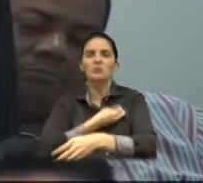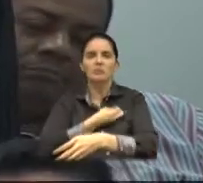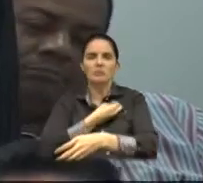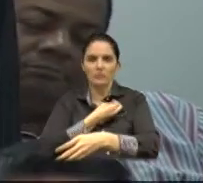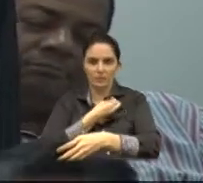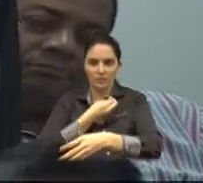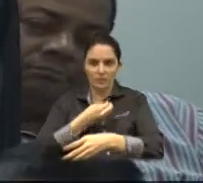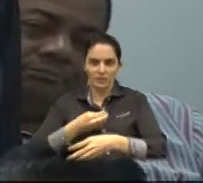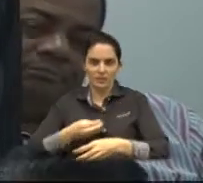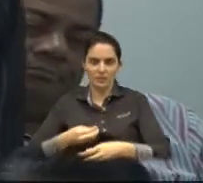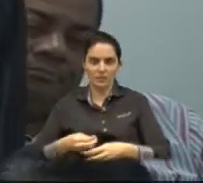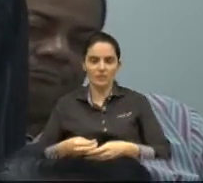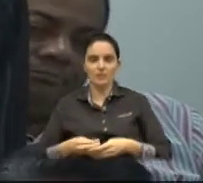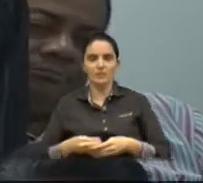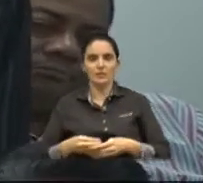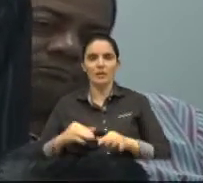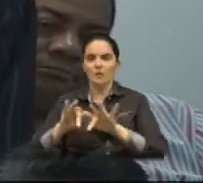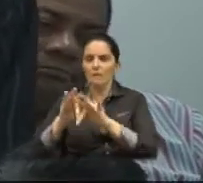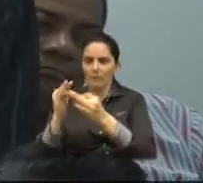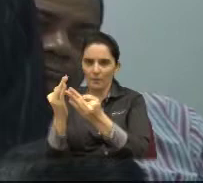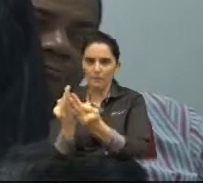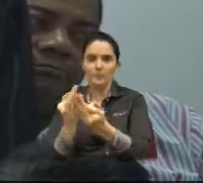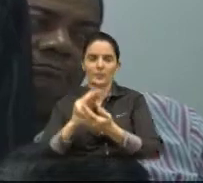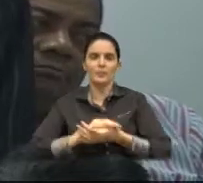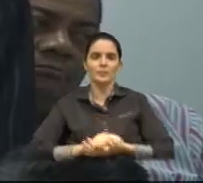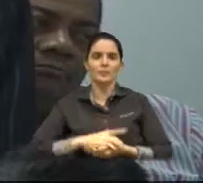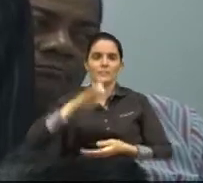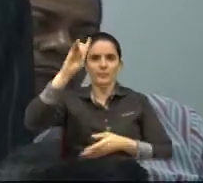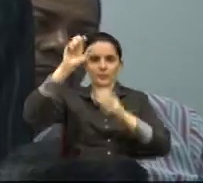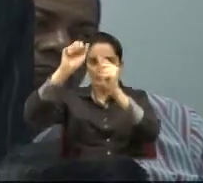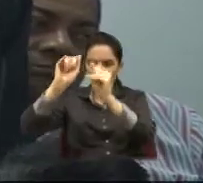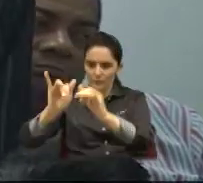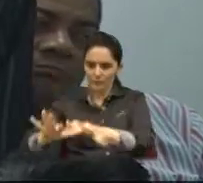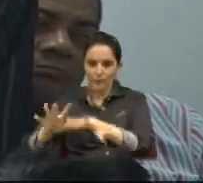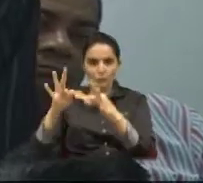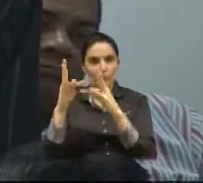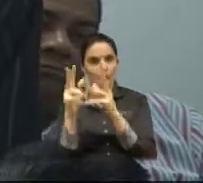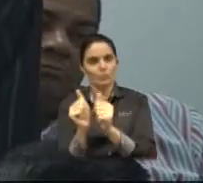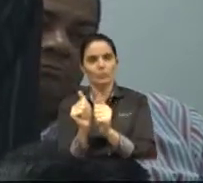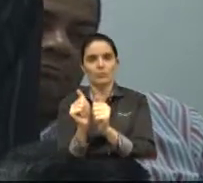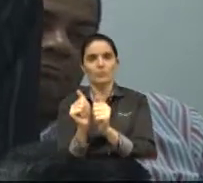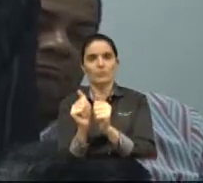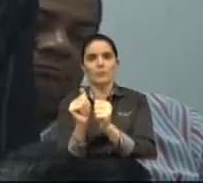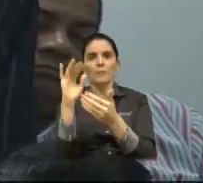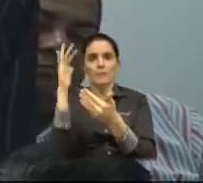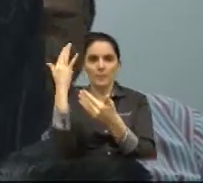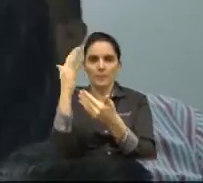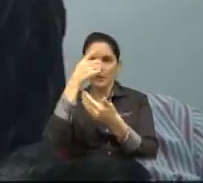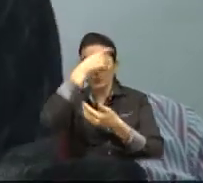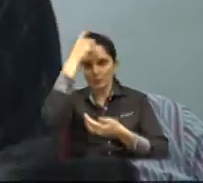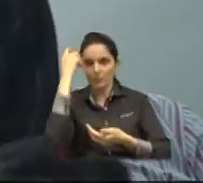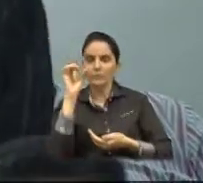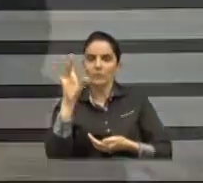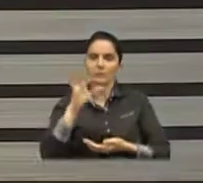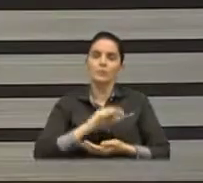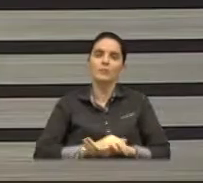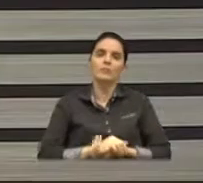filhos, e que Deus abençoe a todos, e parabéns, vereador Wagner Barbosa.